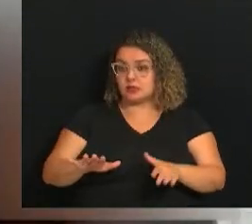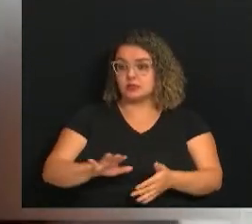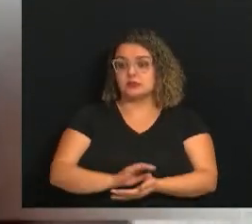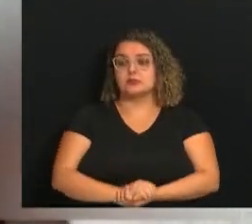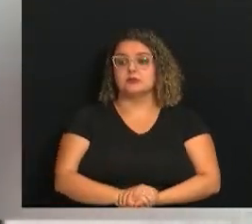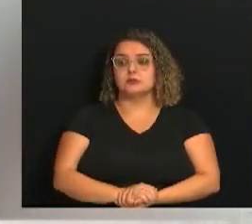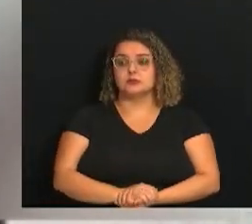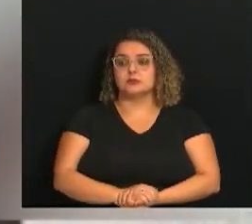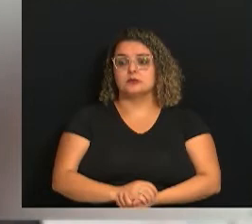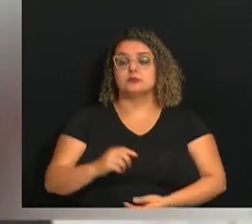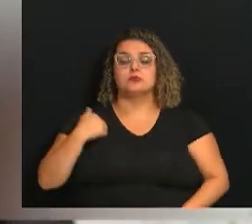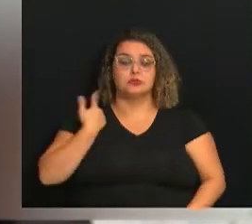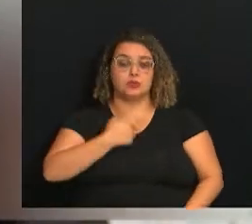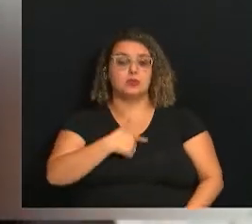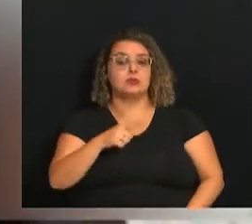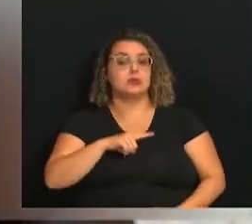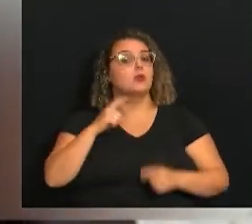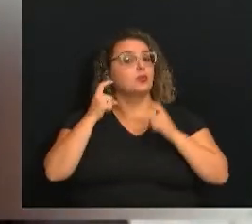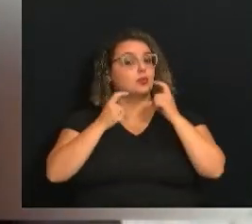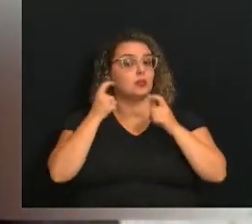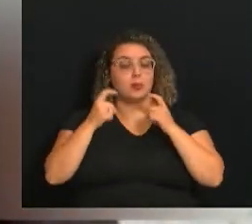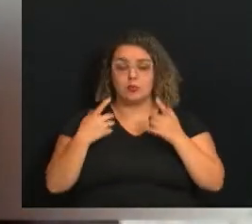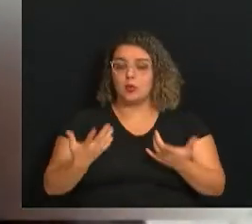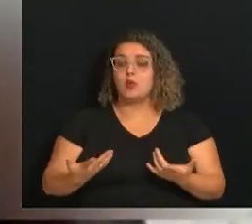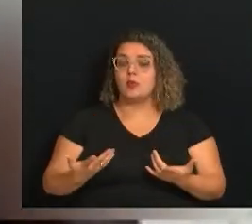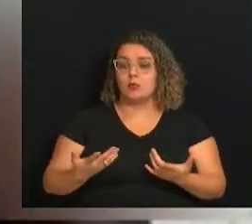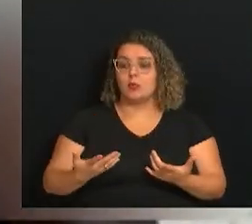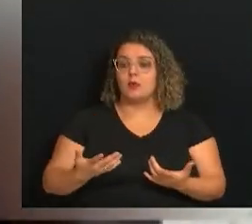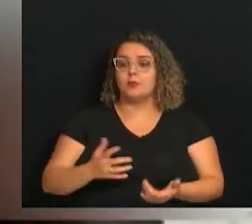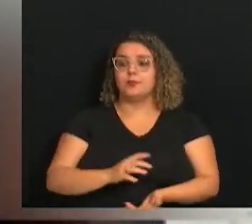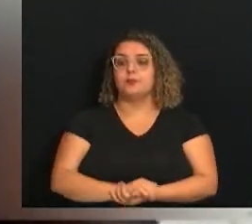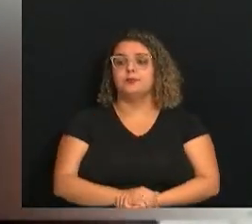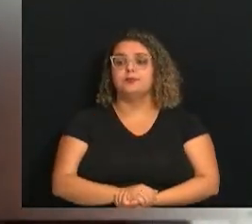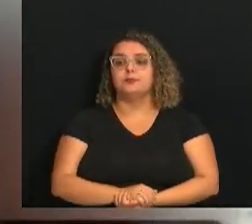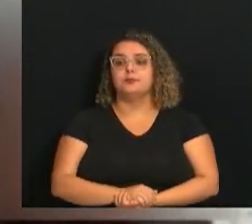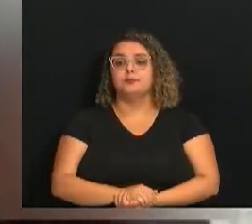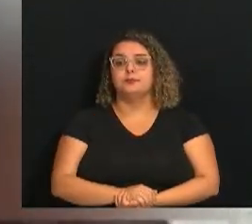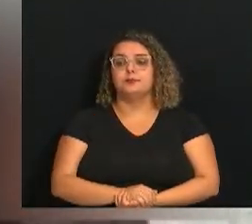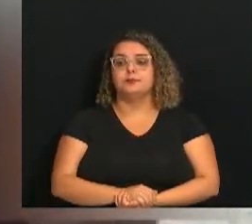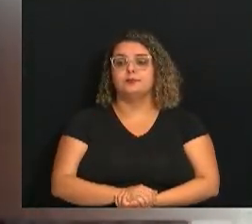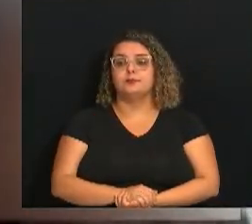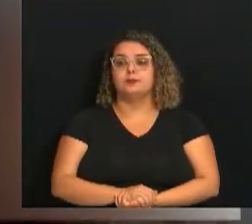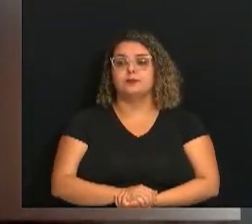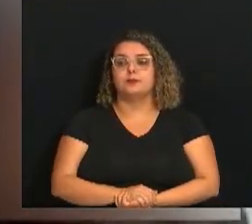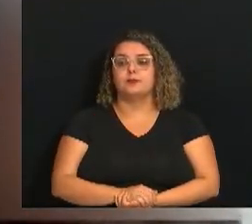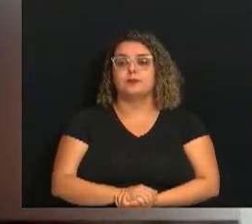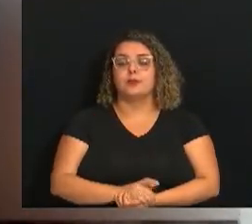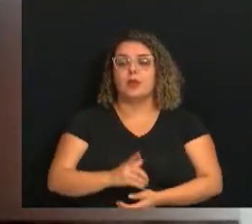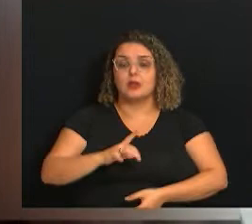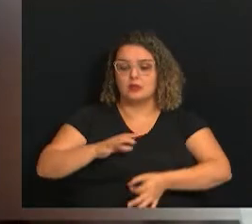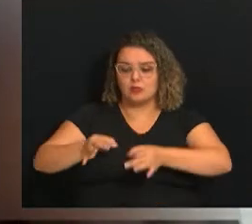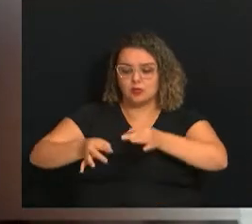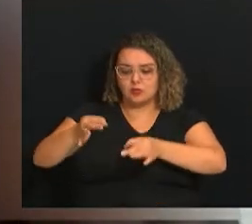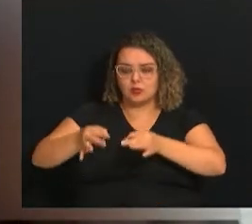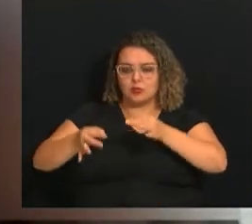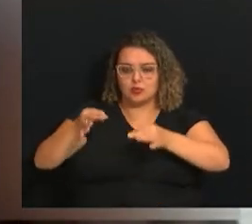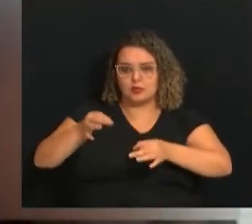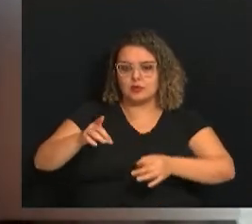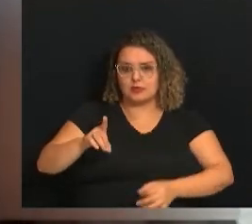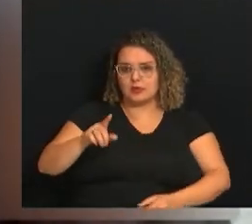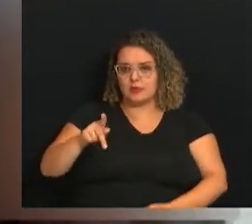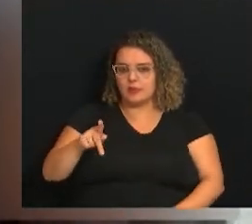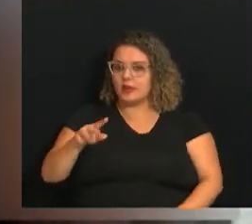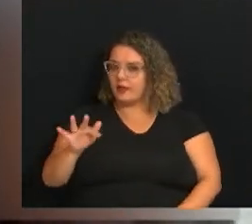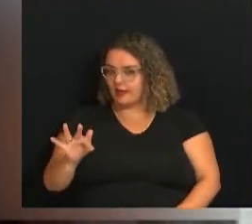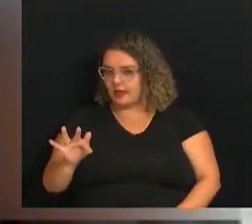nós temos uma preocupação, embora houve um julgamento da ADPF, houve